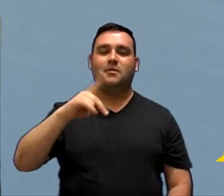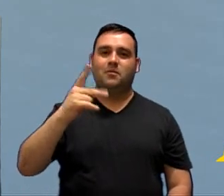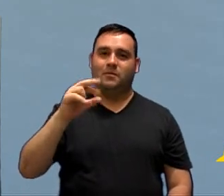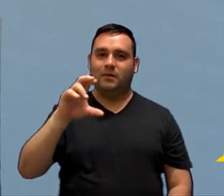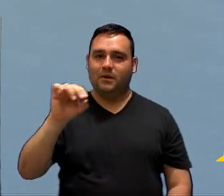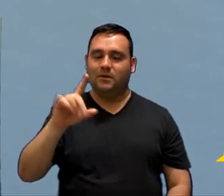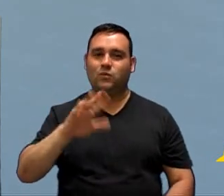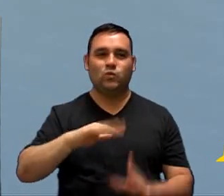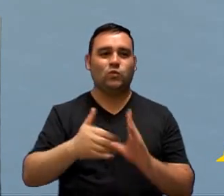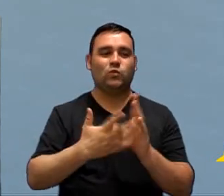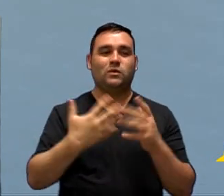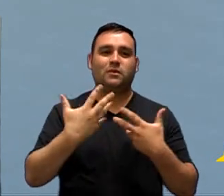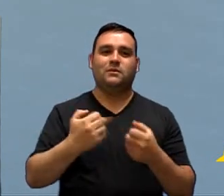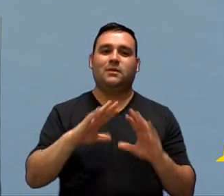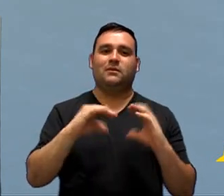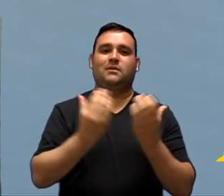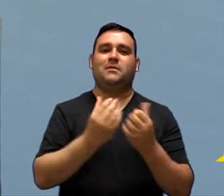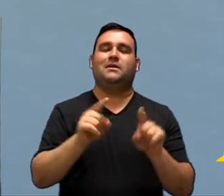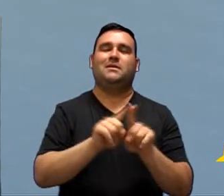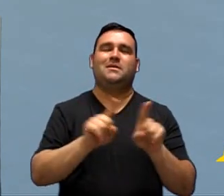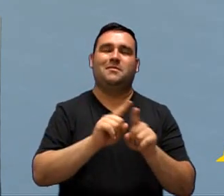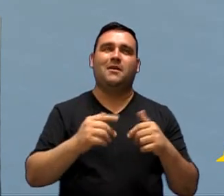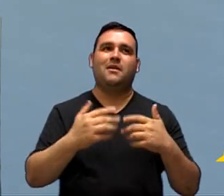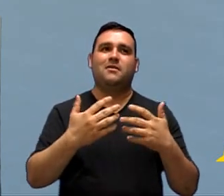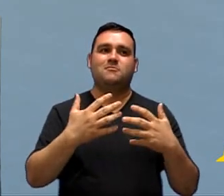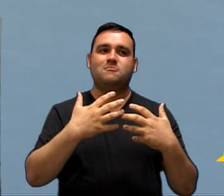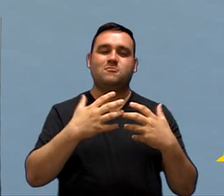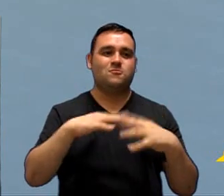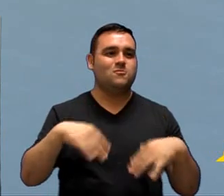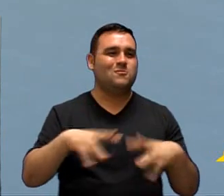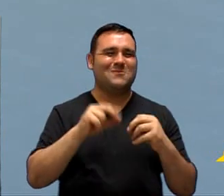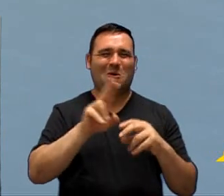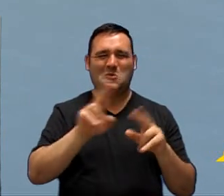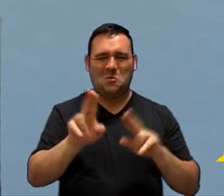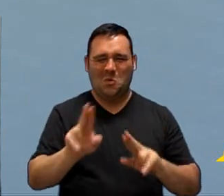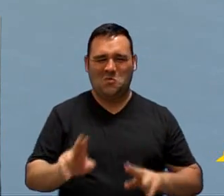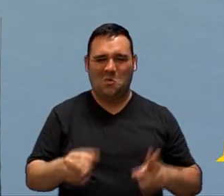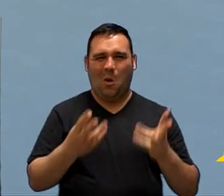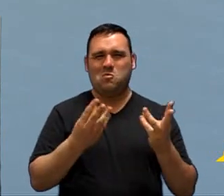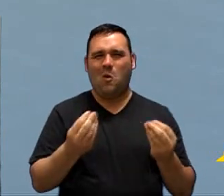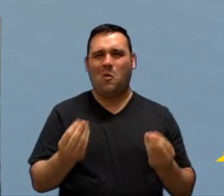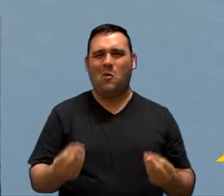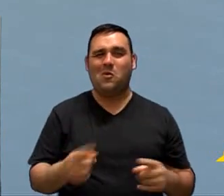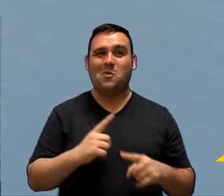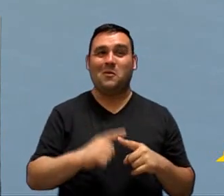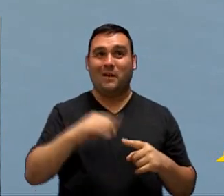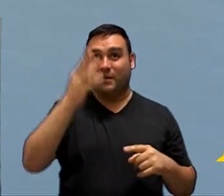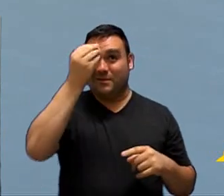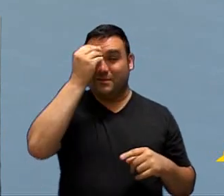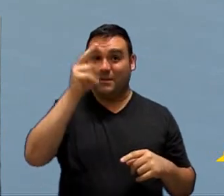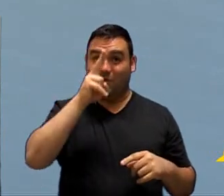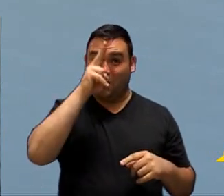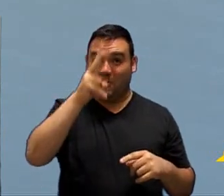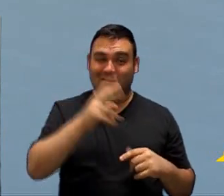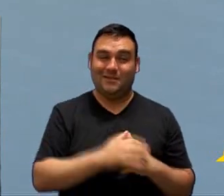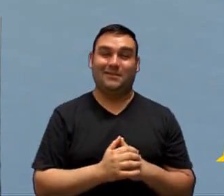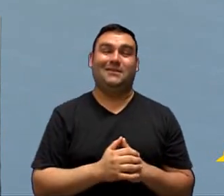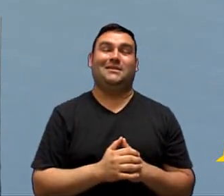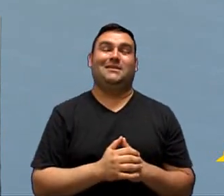a gente muito bem aqui na Câmara e a todos que também acolheram a gente, que agora eu não lembro o nome, porque falta de memória grave, né?